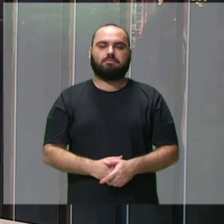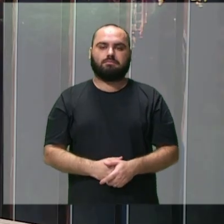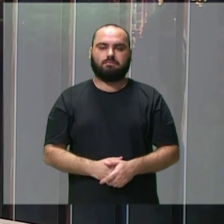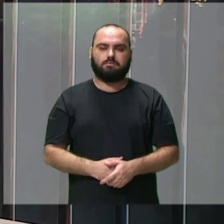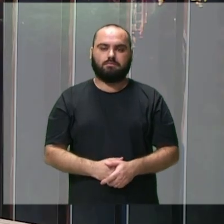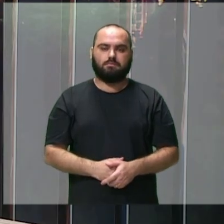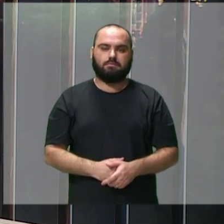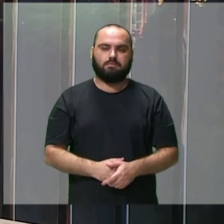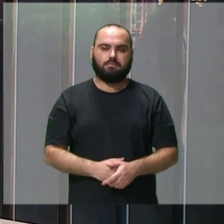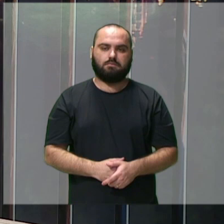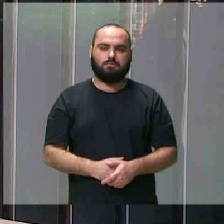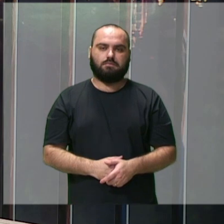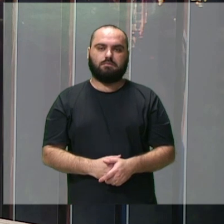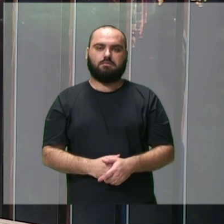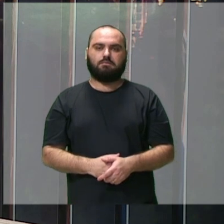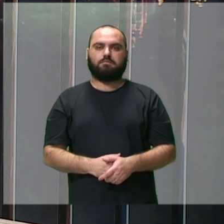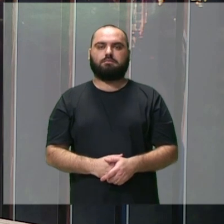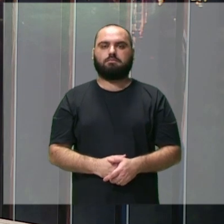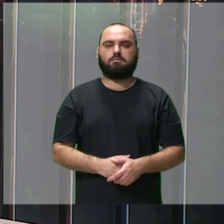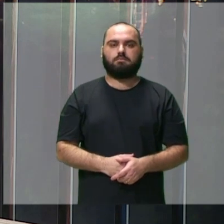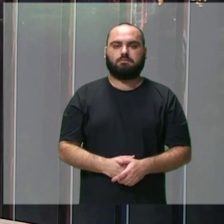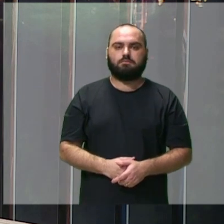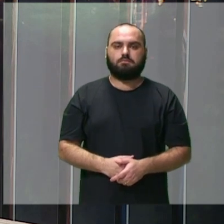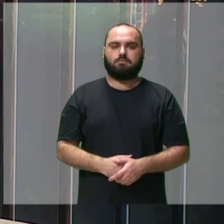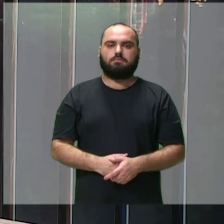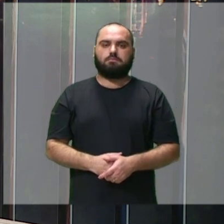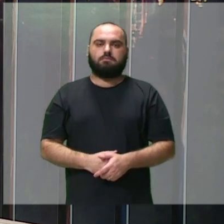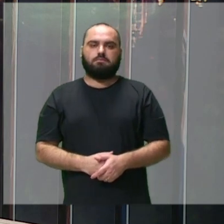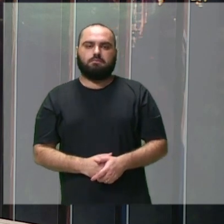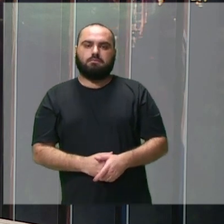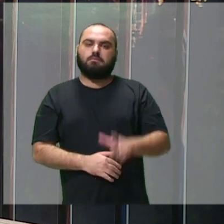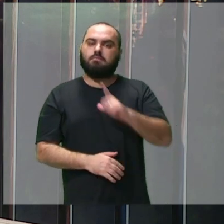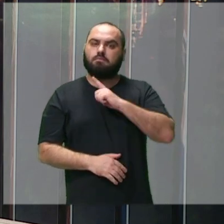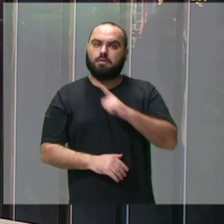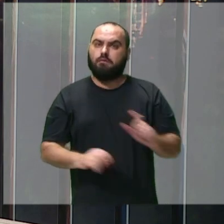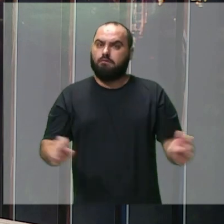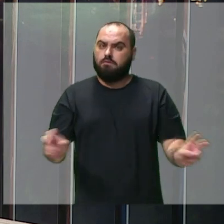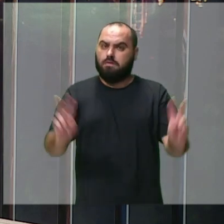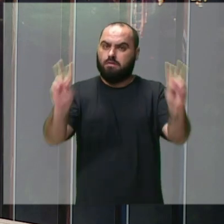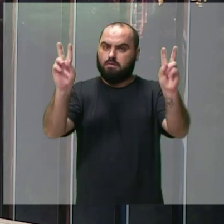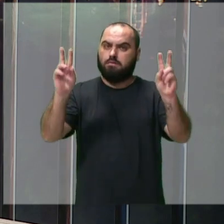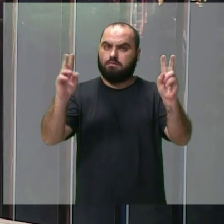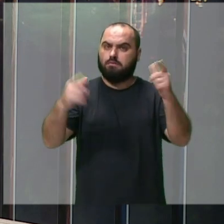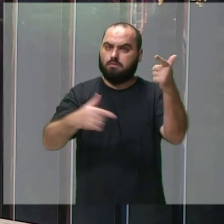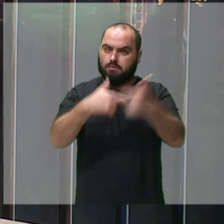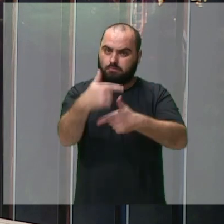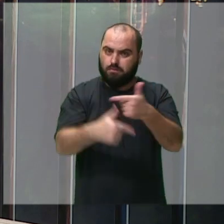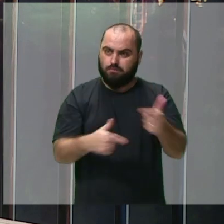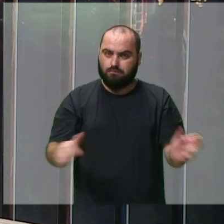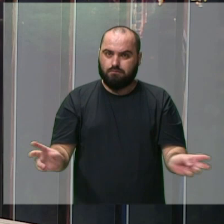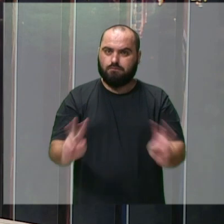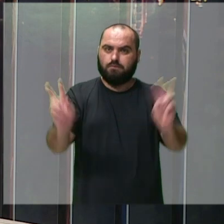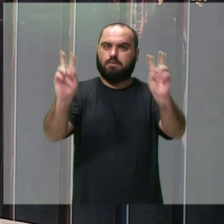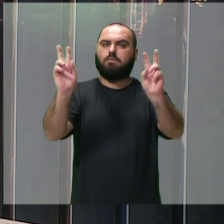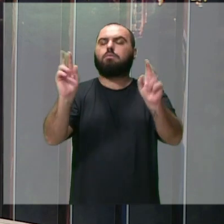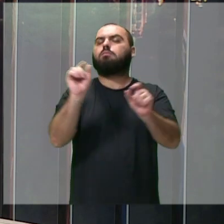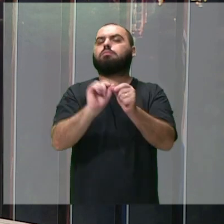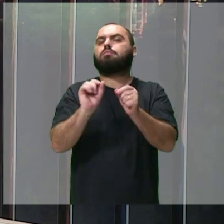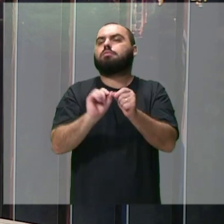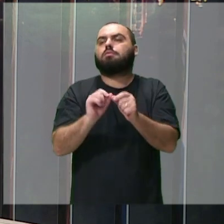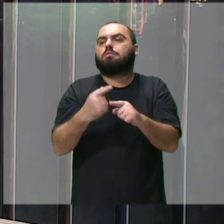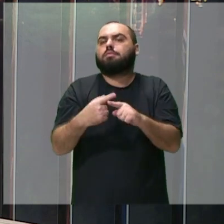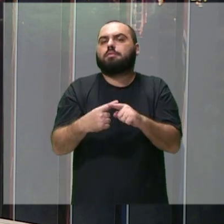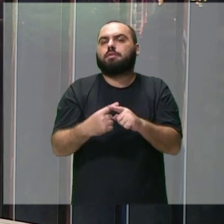também tem uma questão de valorização do trabalho, além de fazer a